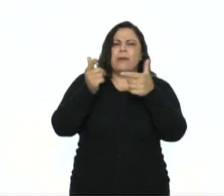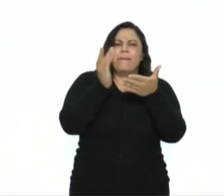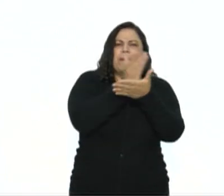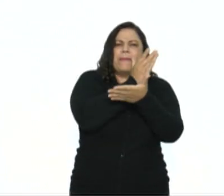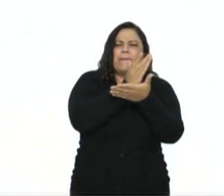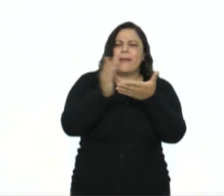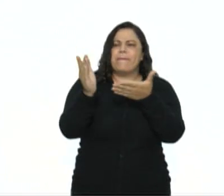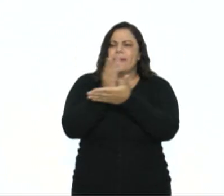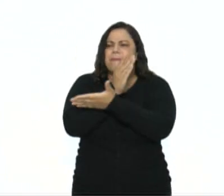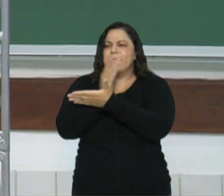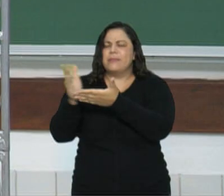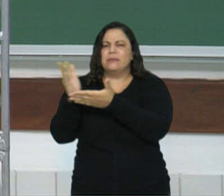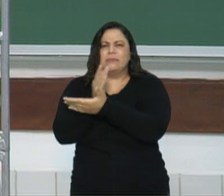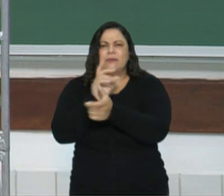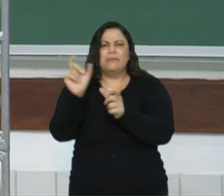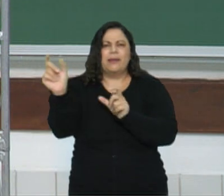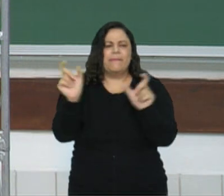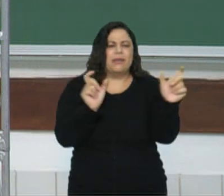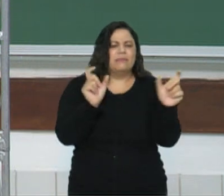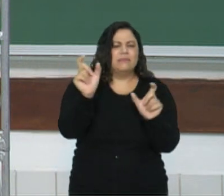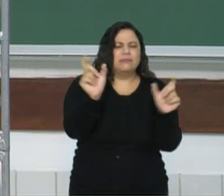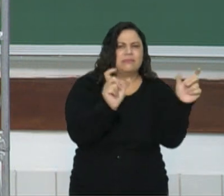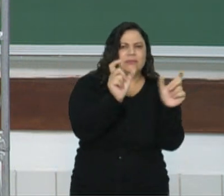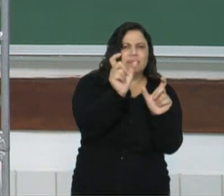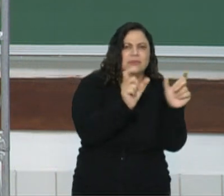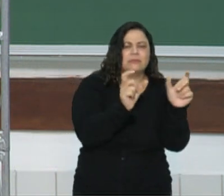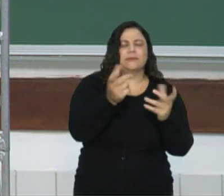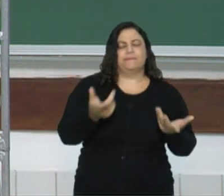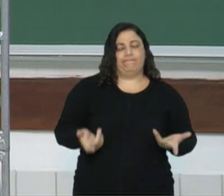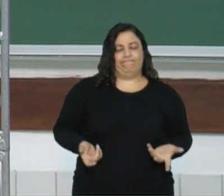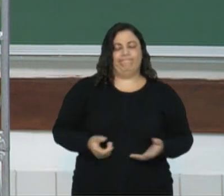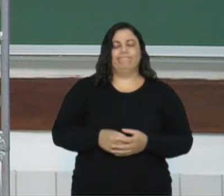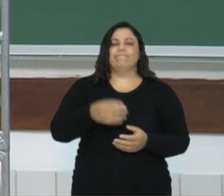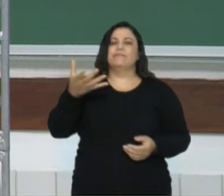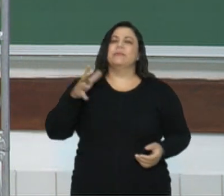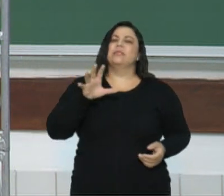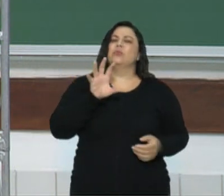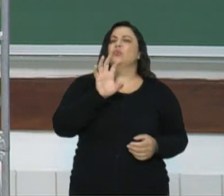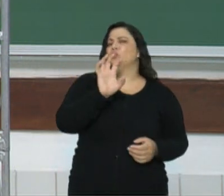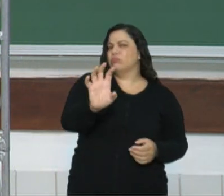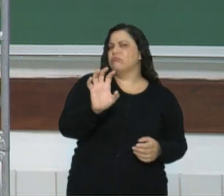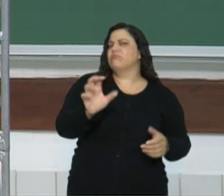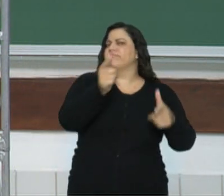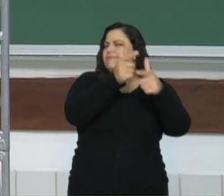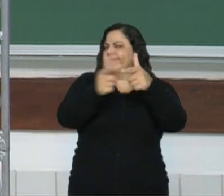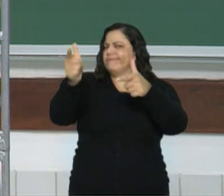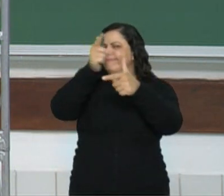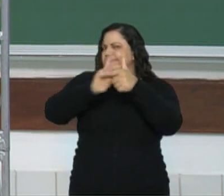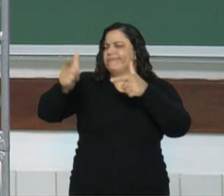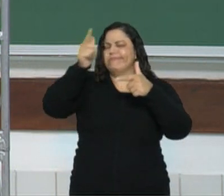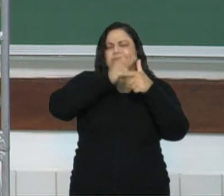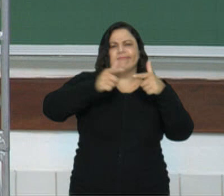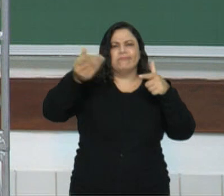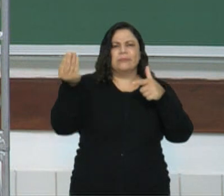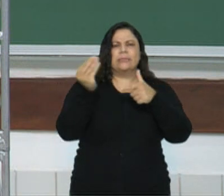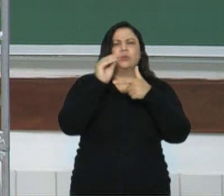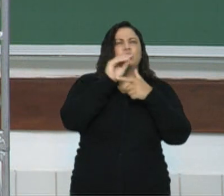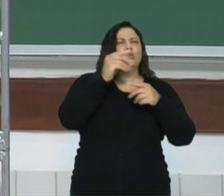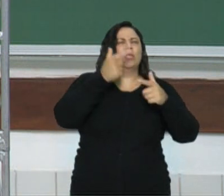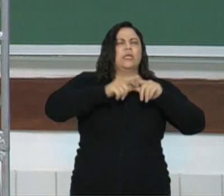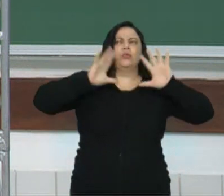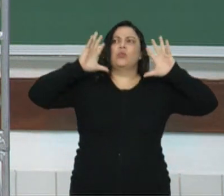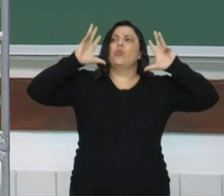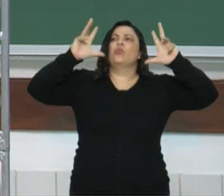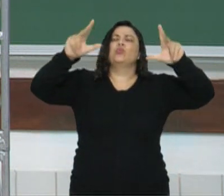analisar cada uma. Então, diante de uma situação problemática, você querer olhar o todo é